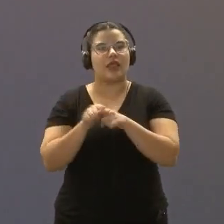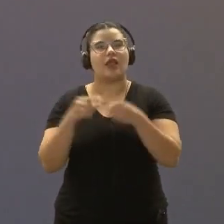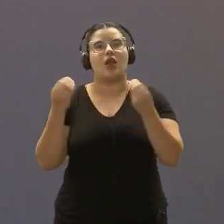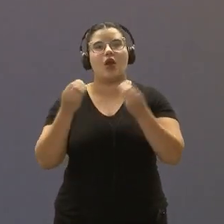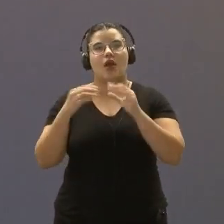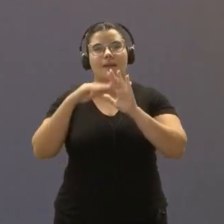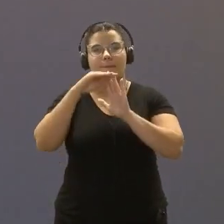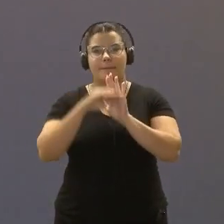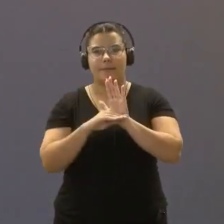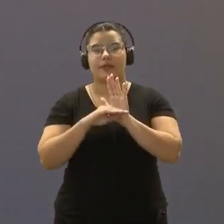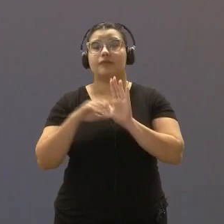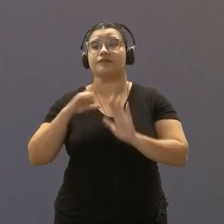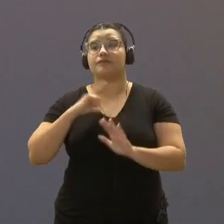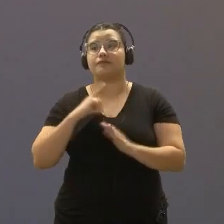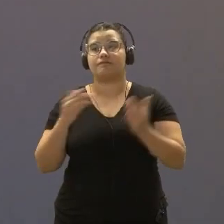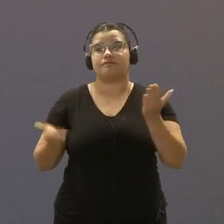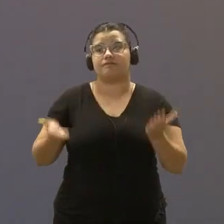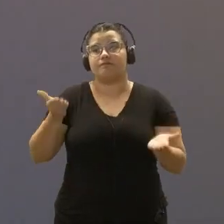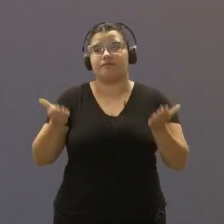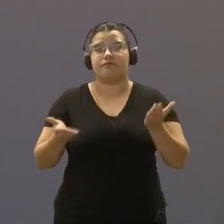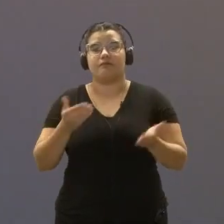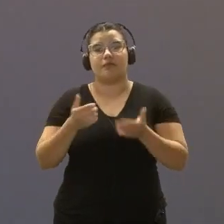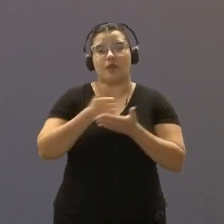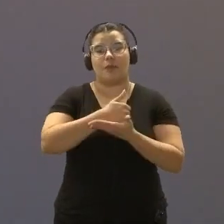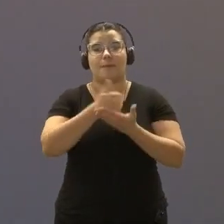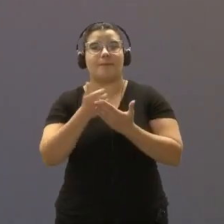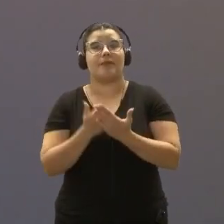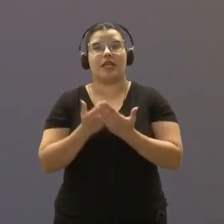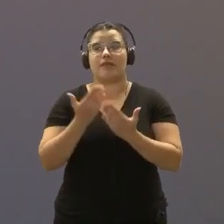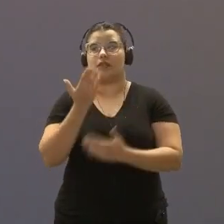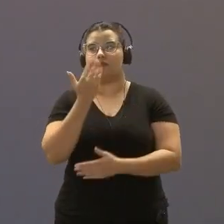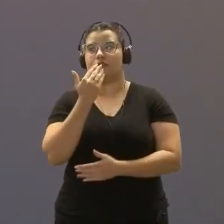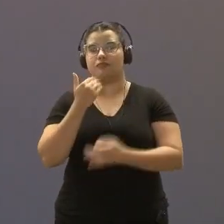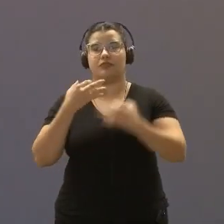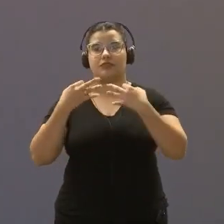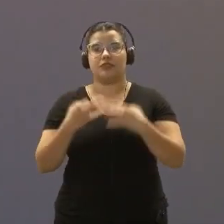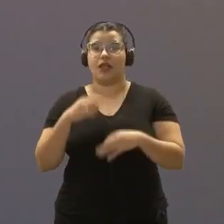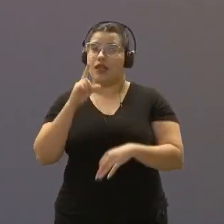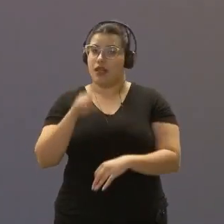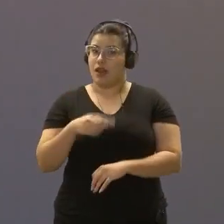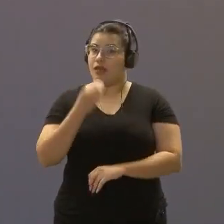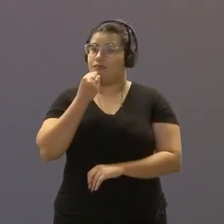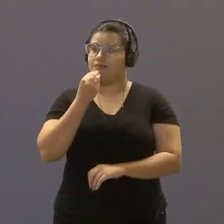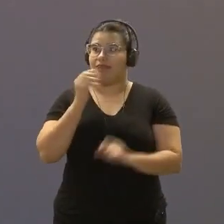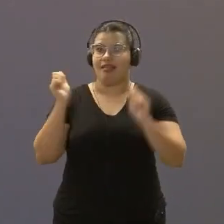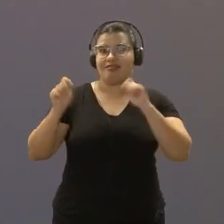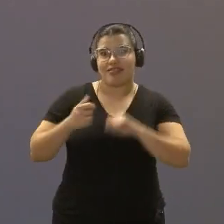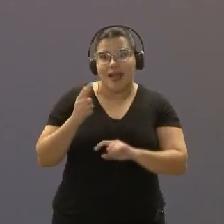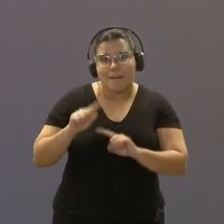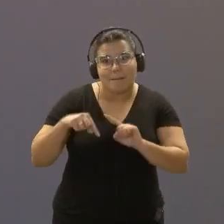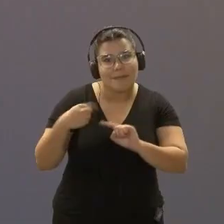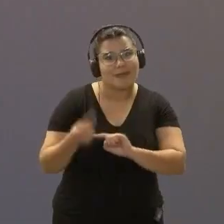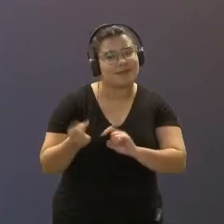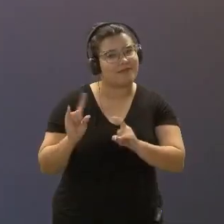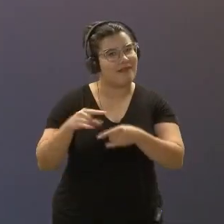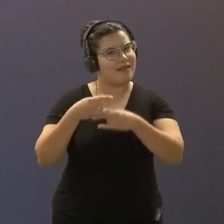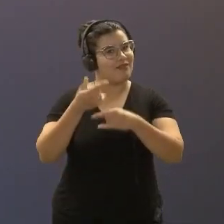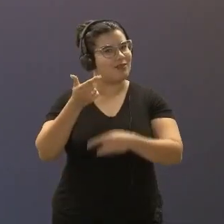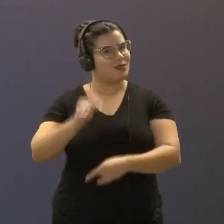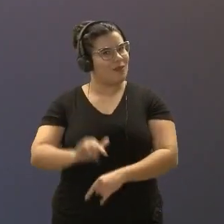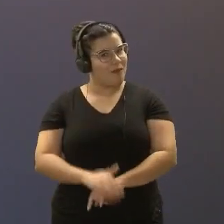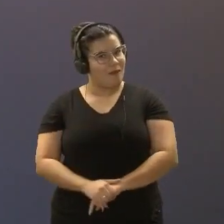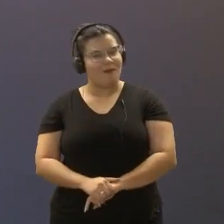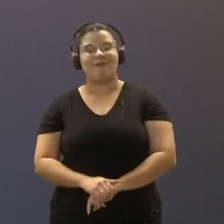Como equilibrar esses fatores para um resultado benéfico no tratamento com a alimentação? É quase motivo para uma outra live, hein, Natane? Mas vamos lá.